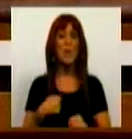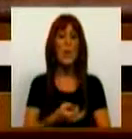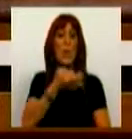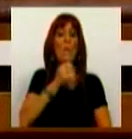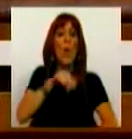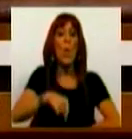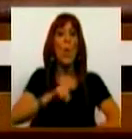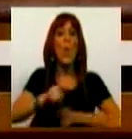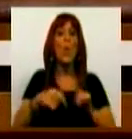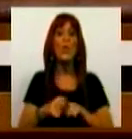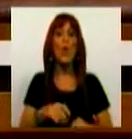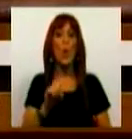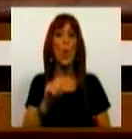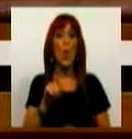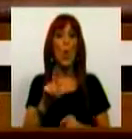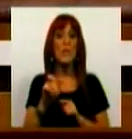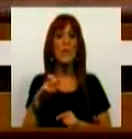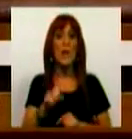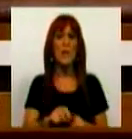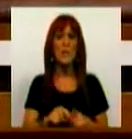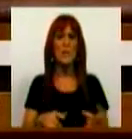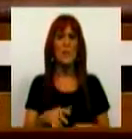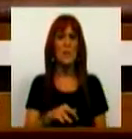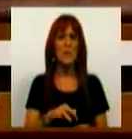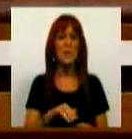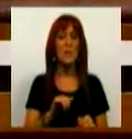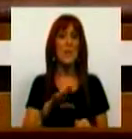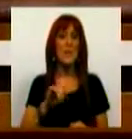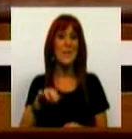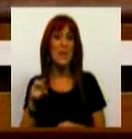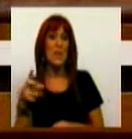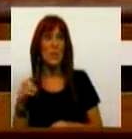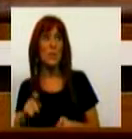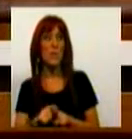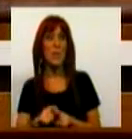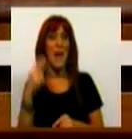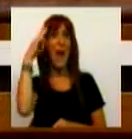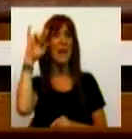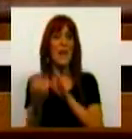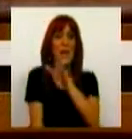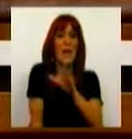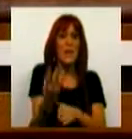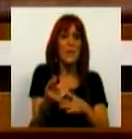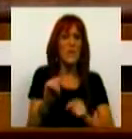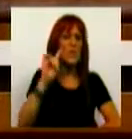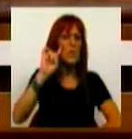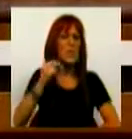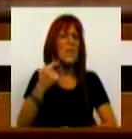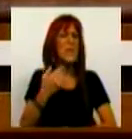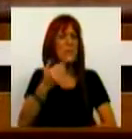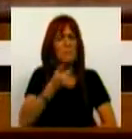falar-vos hoje de Gonçalo, de cestos e de cesteiros, de arte e criatividade, de saberes